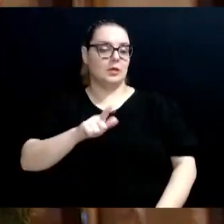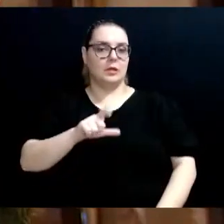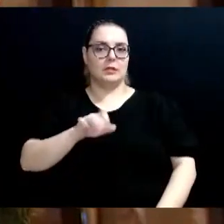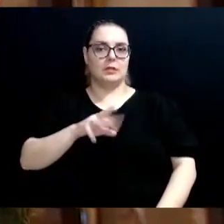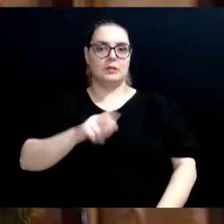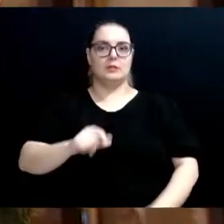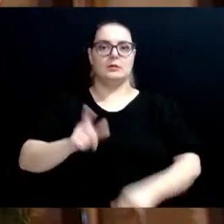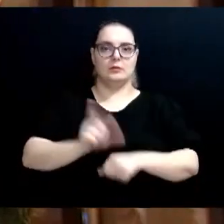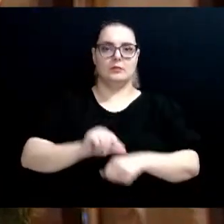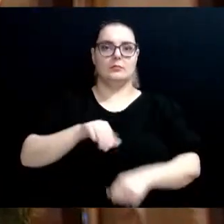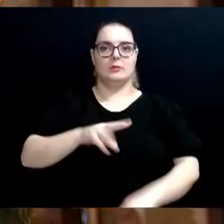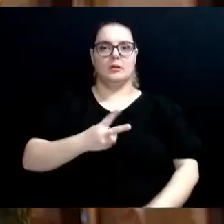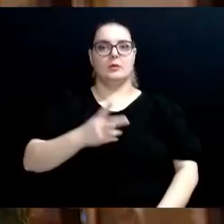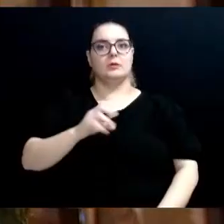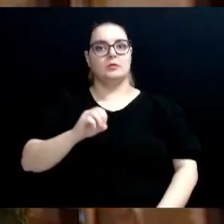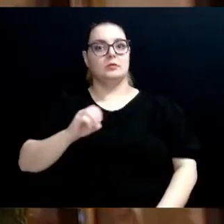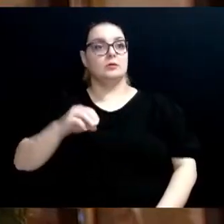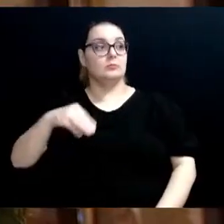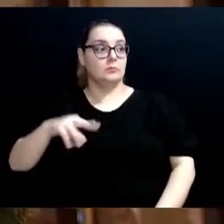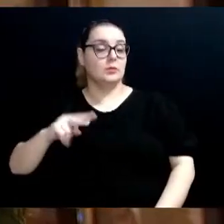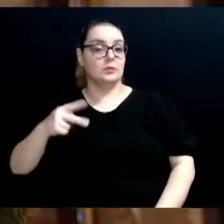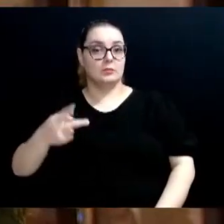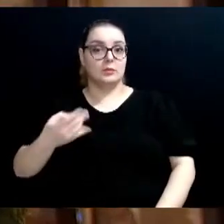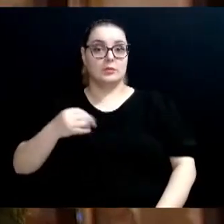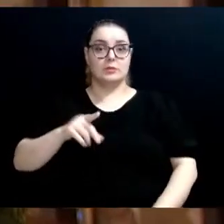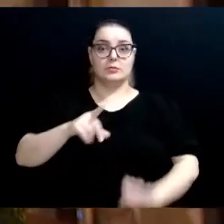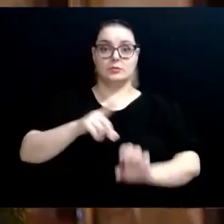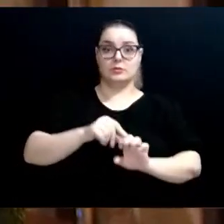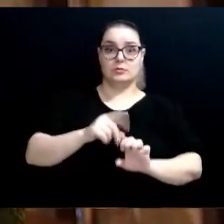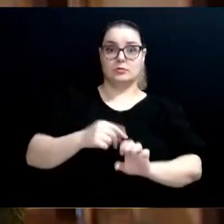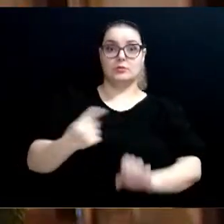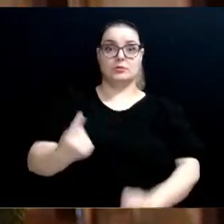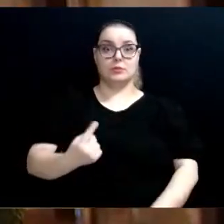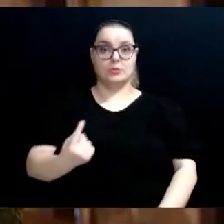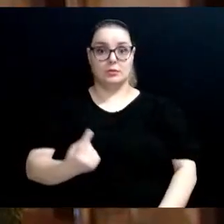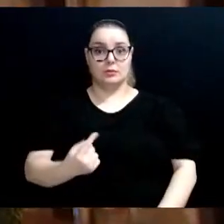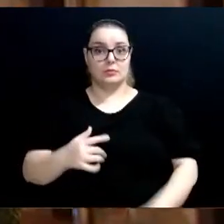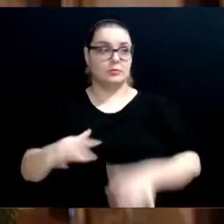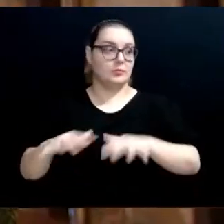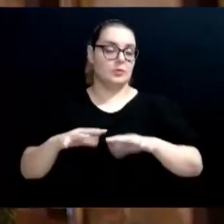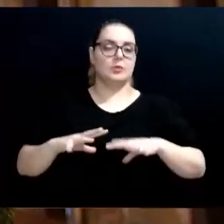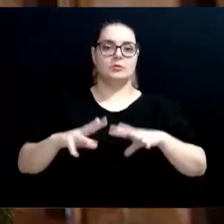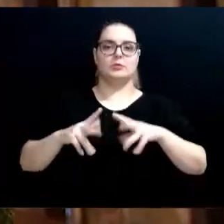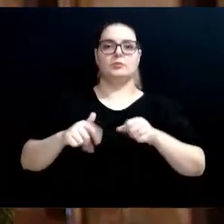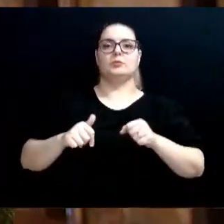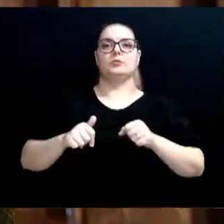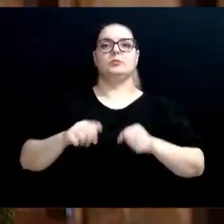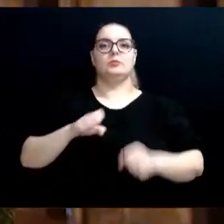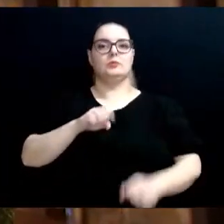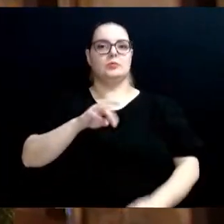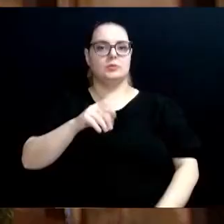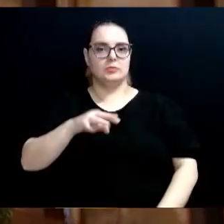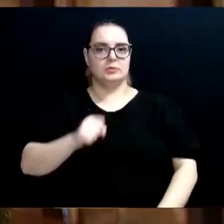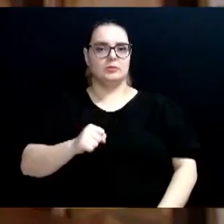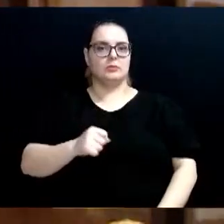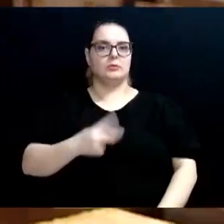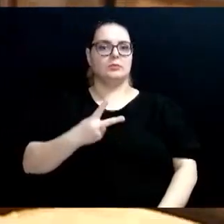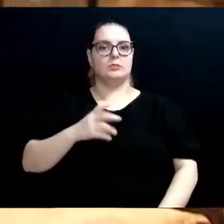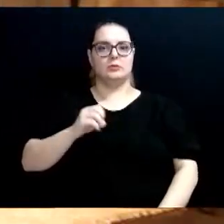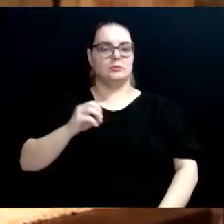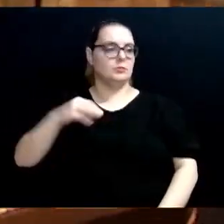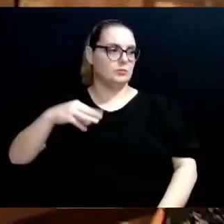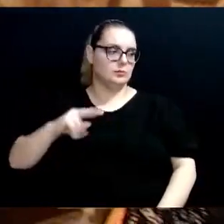aqui no Shopping Galeria, numa loja de quase mais de 200 metros quadrados. Se o empreendedor sozinho fosse mobilizar todo